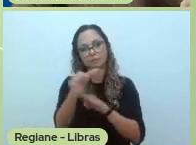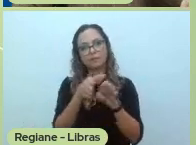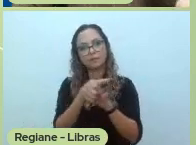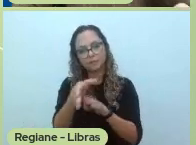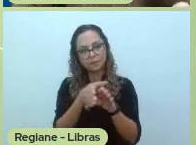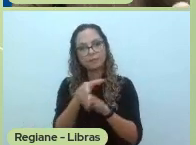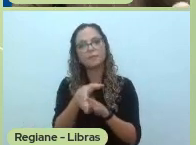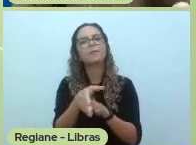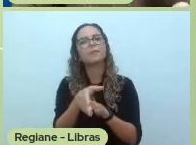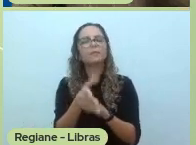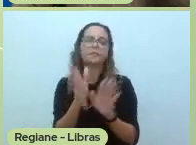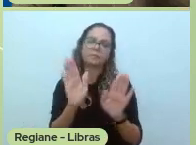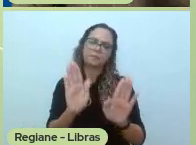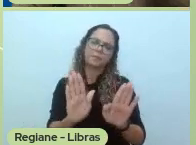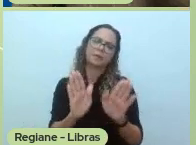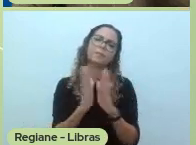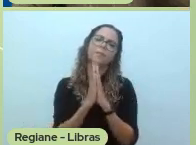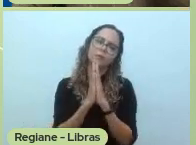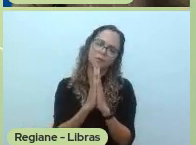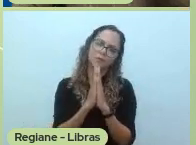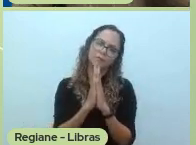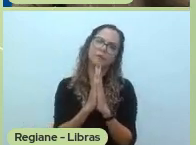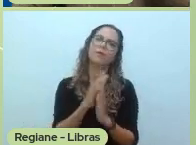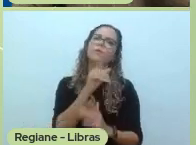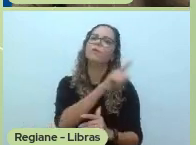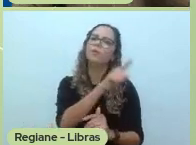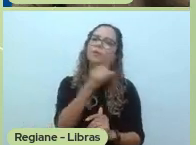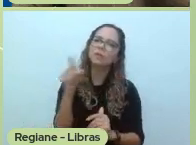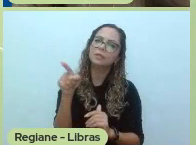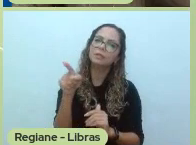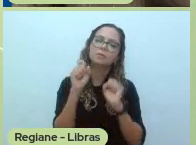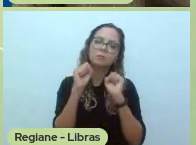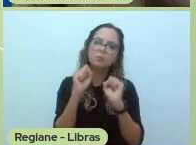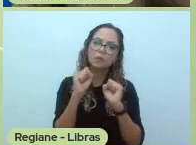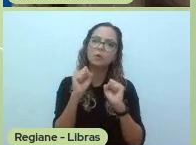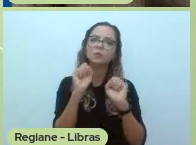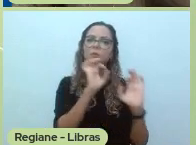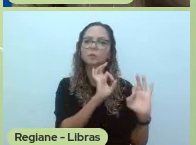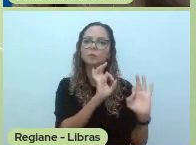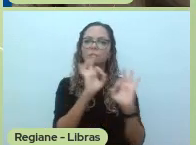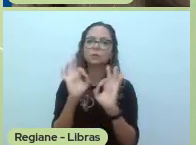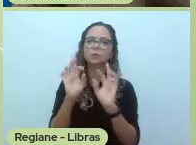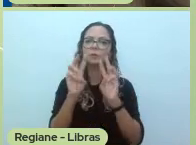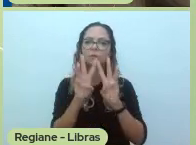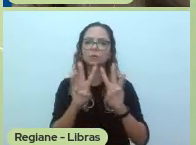favor, fiquem de olho no site do grupo